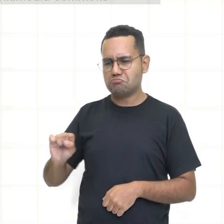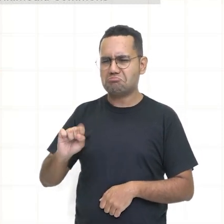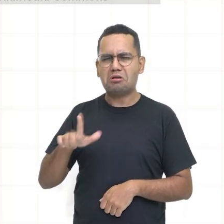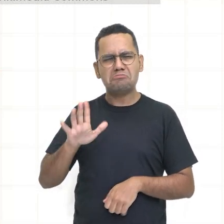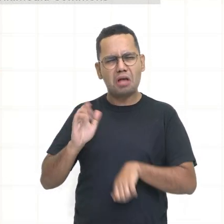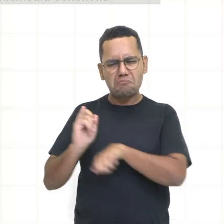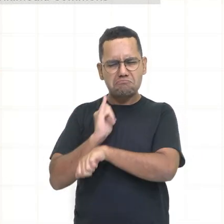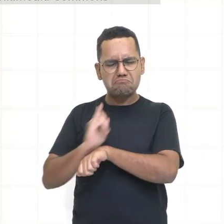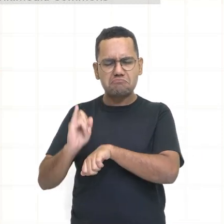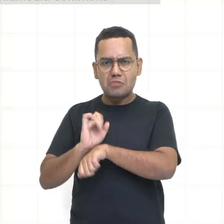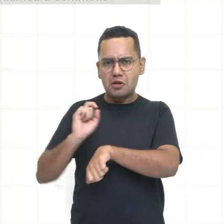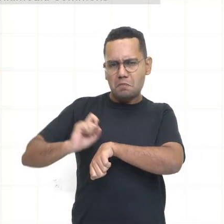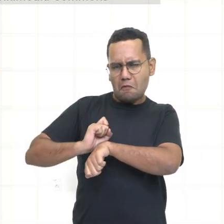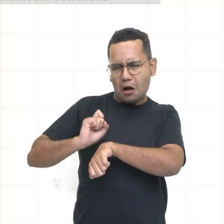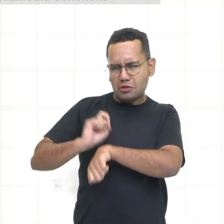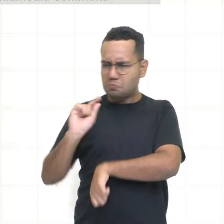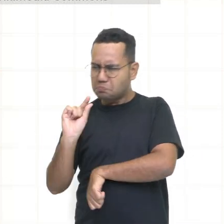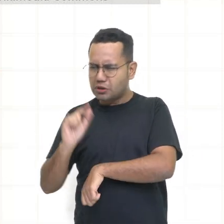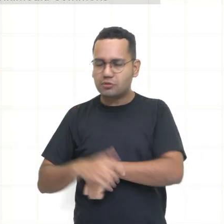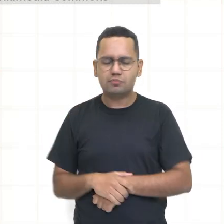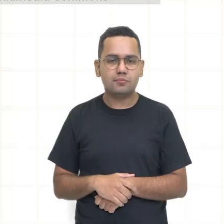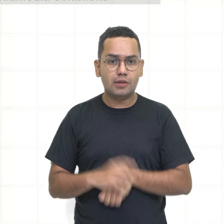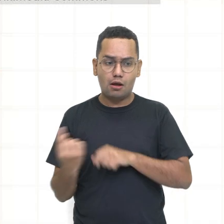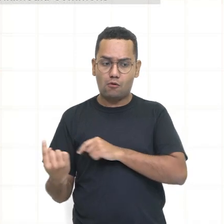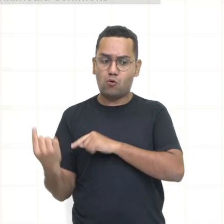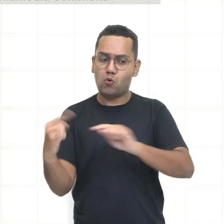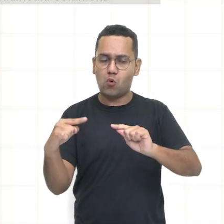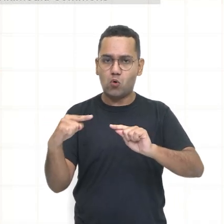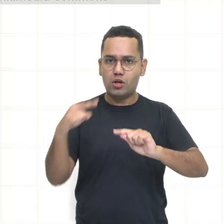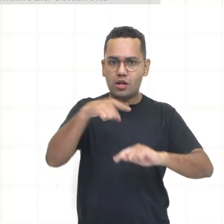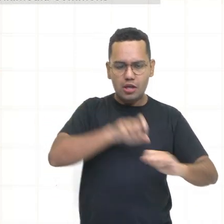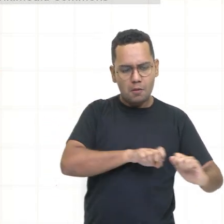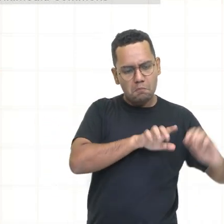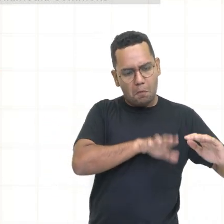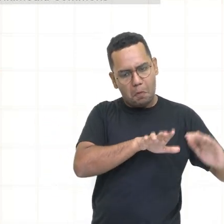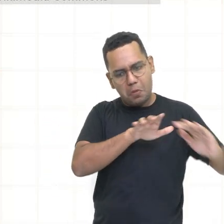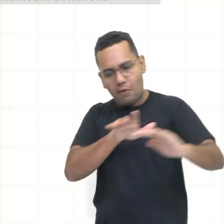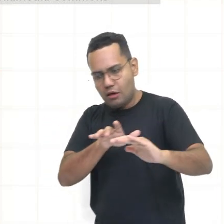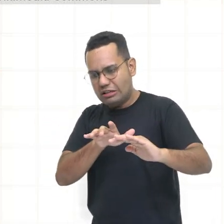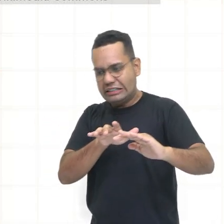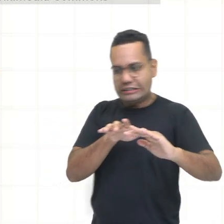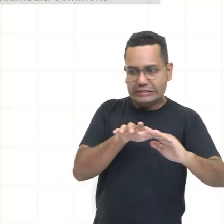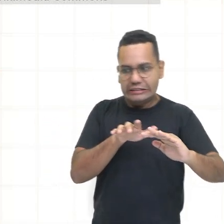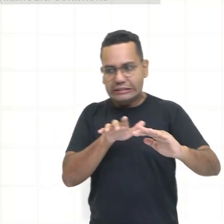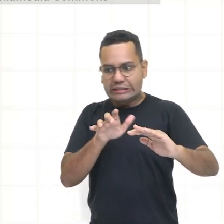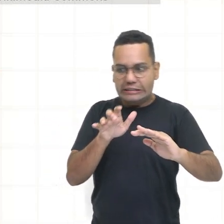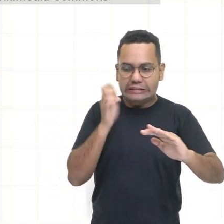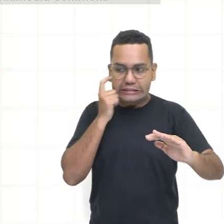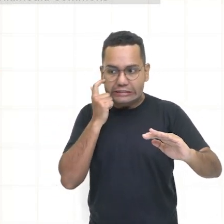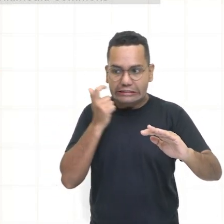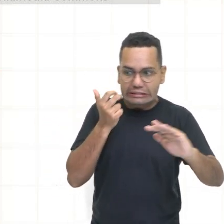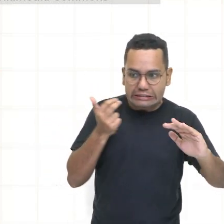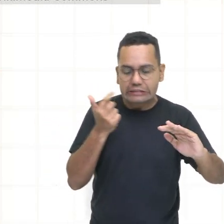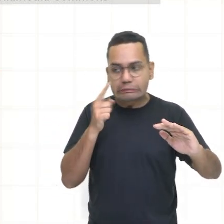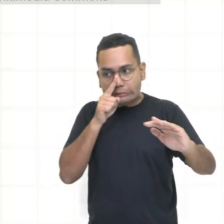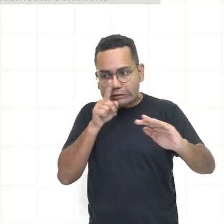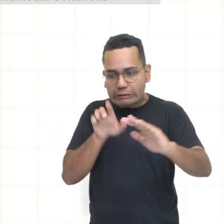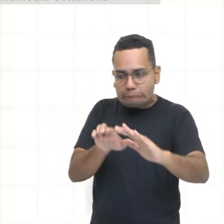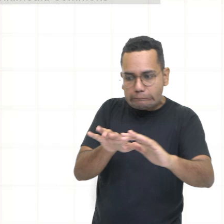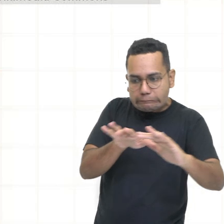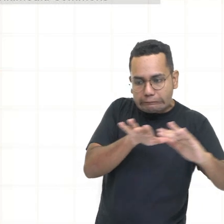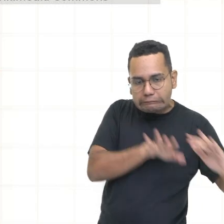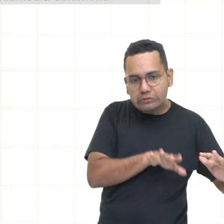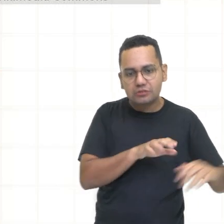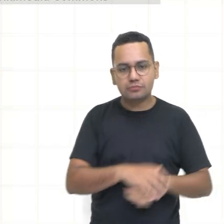para contra-atacar e forçar os alemães a recuarem, visto que eles tinham ali um grande aliado, que era